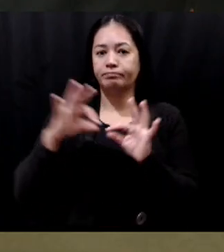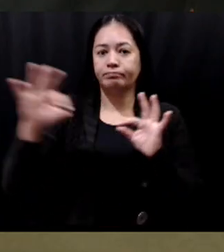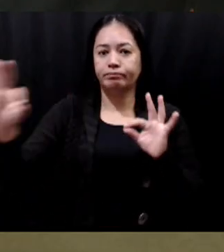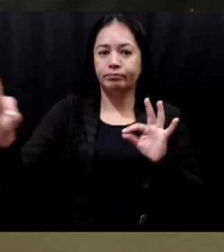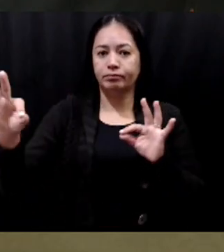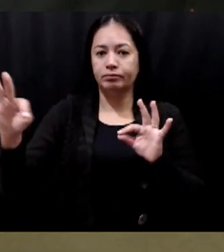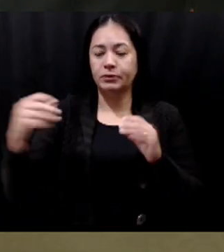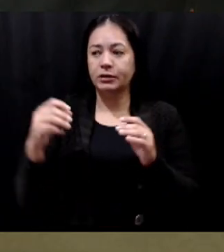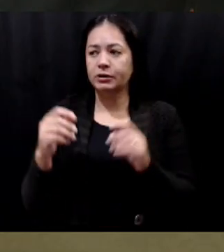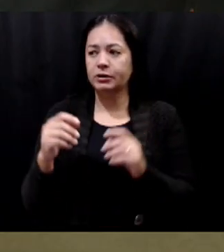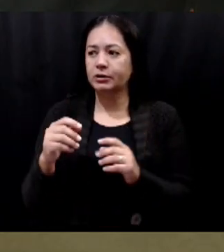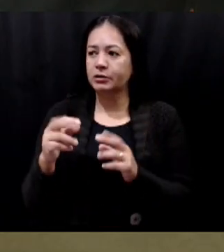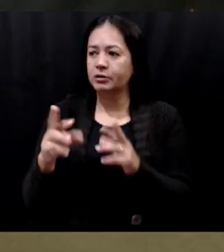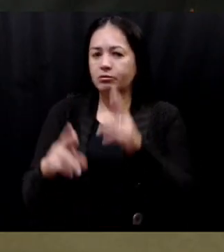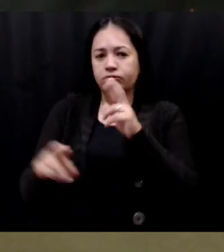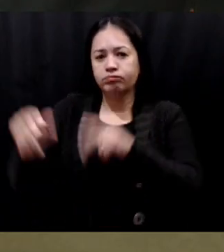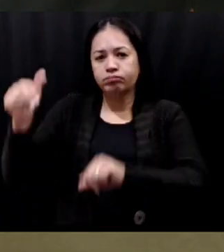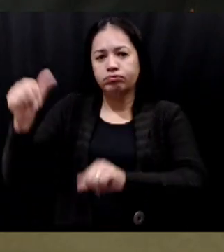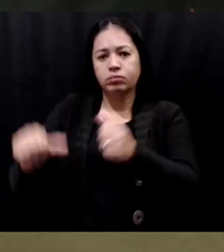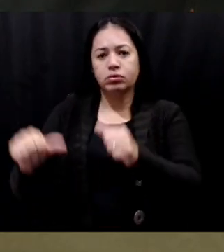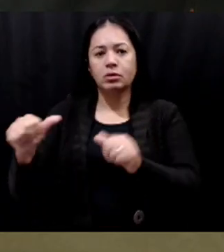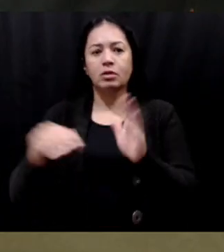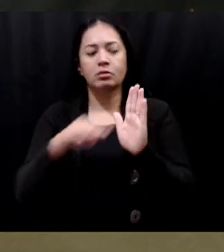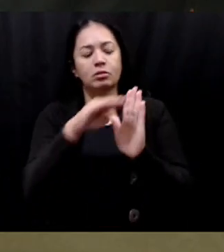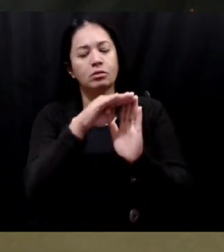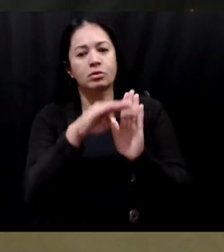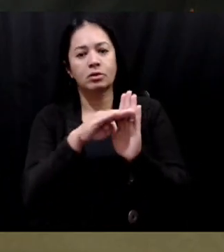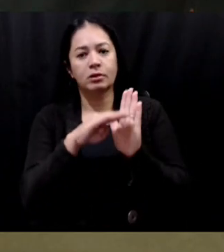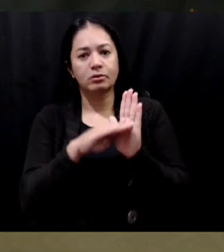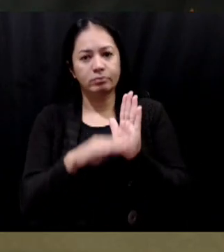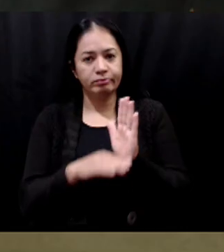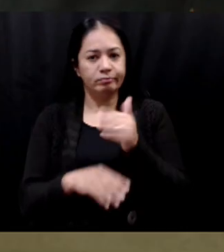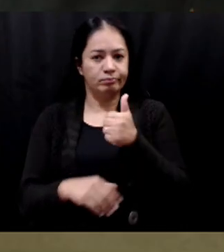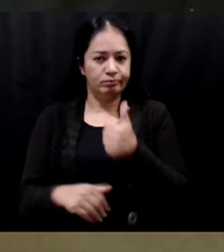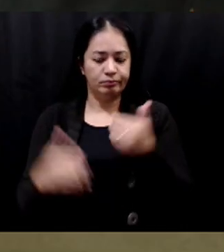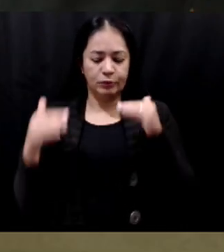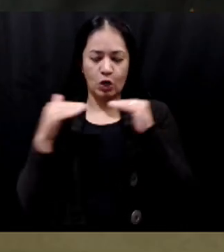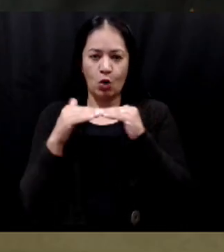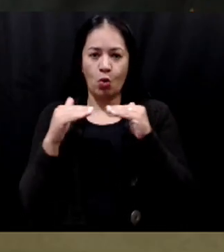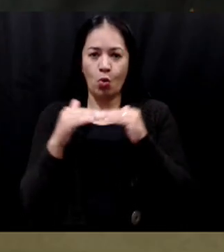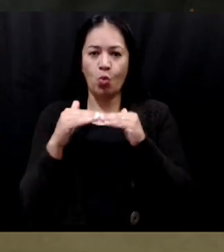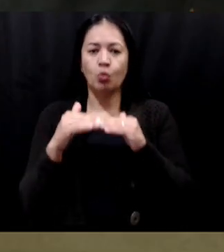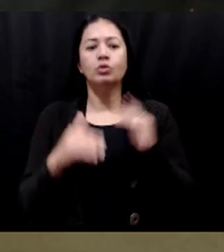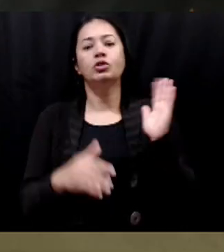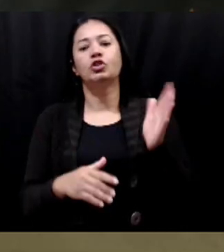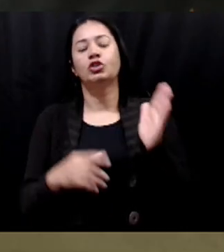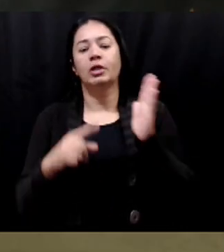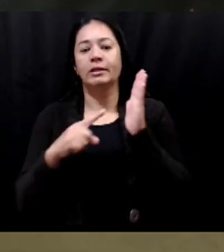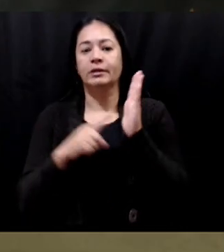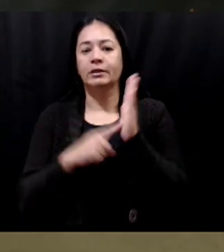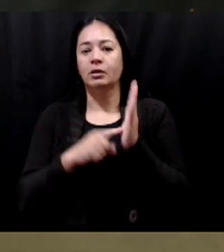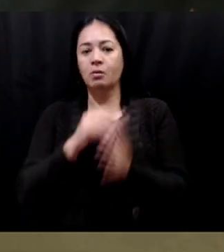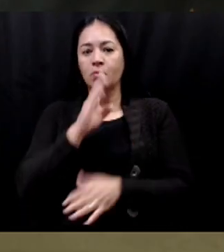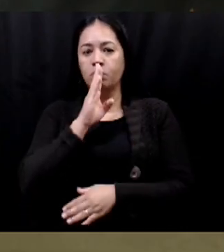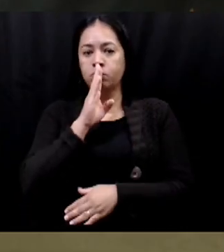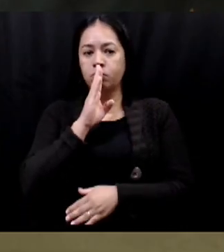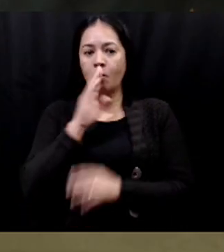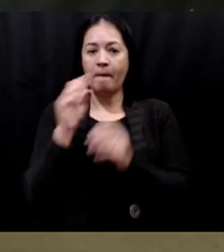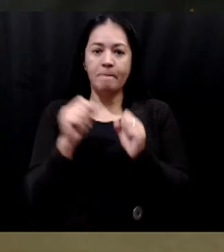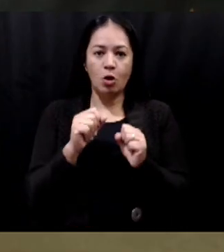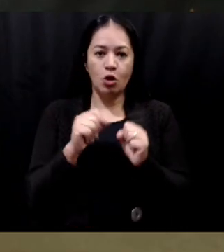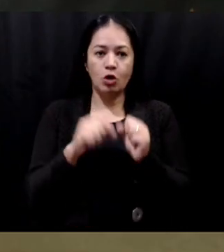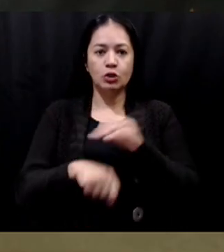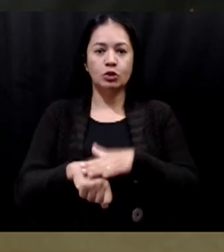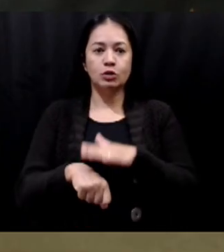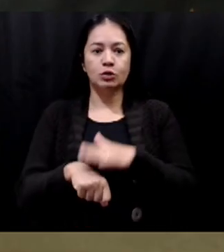conforme estabelece a norma, tá? Então, já nos casos de denúncia anônima, a medição poderá ser realizada a